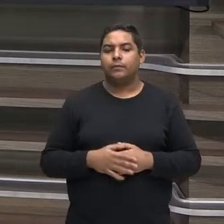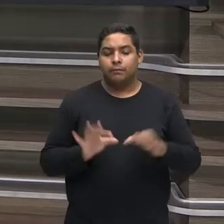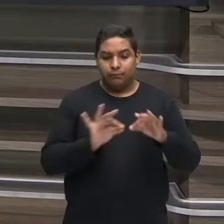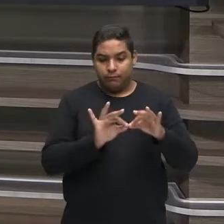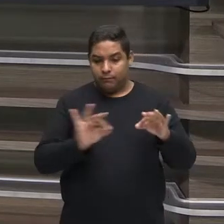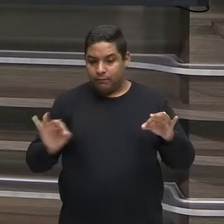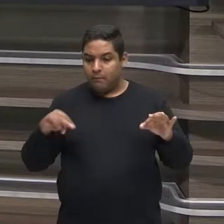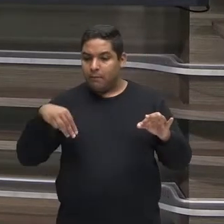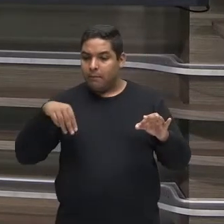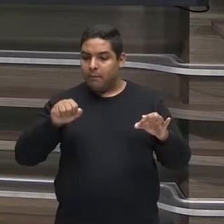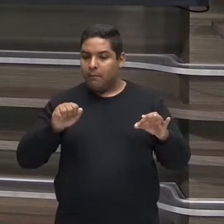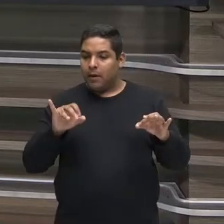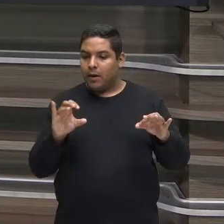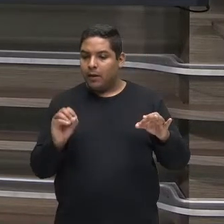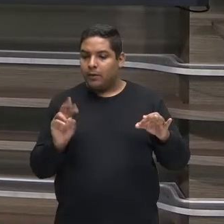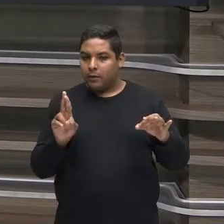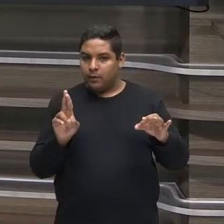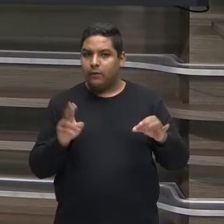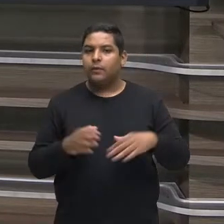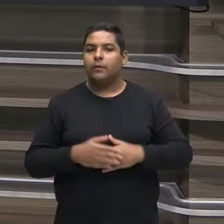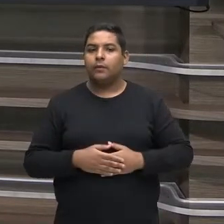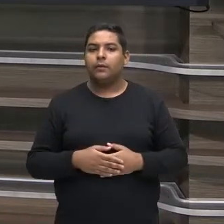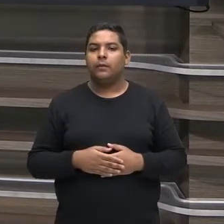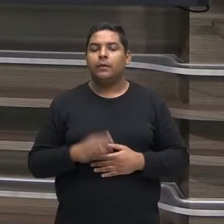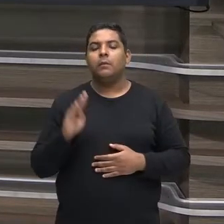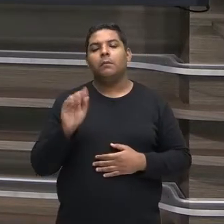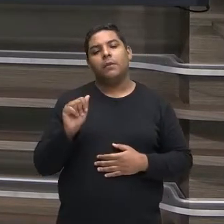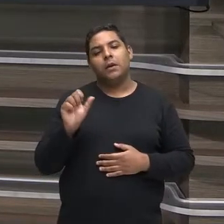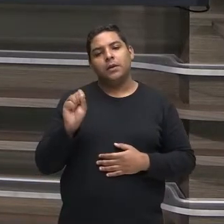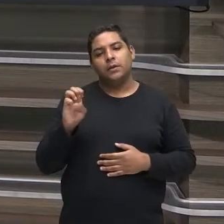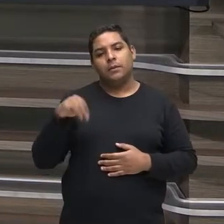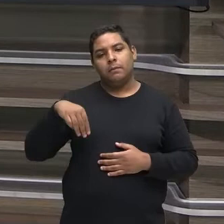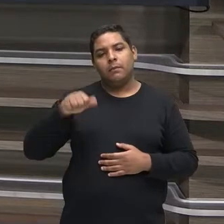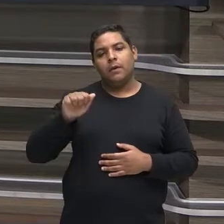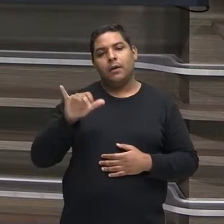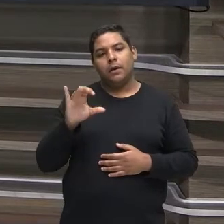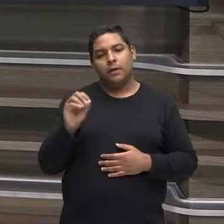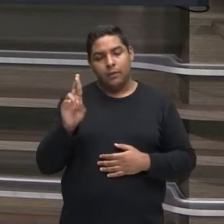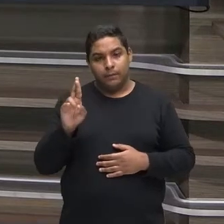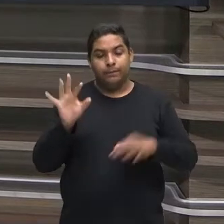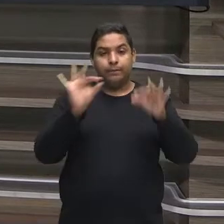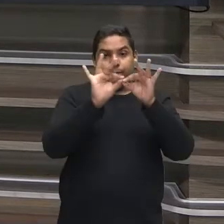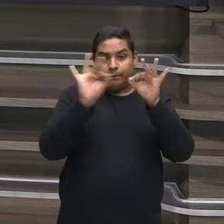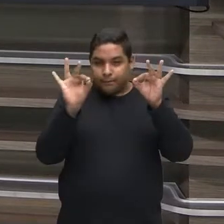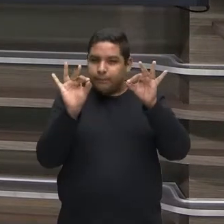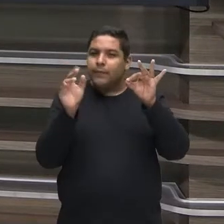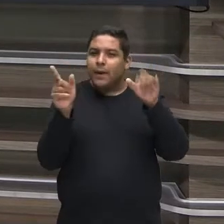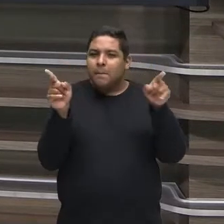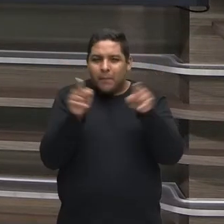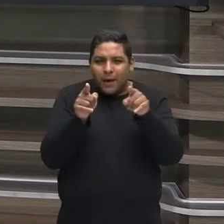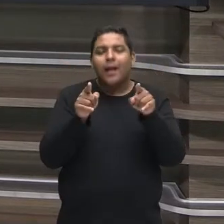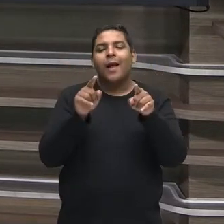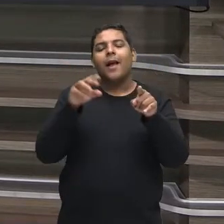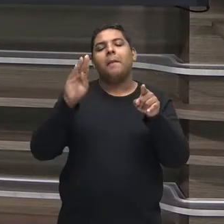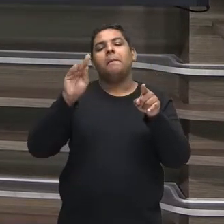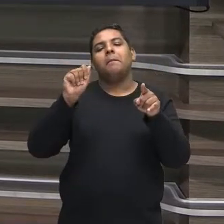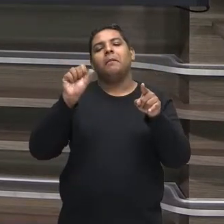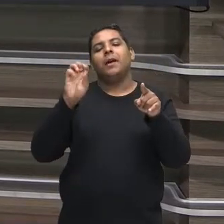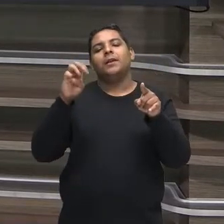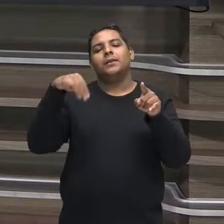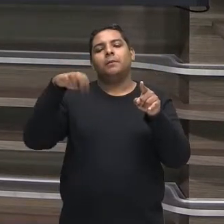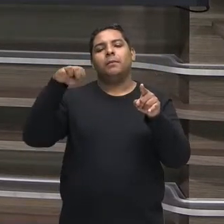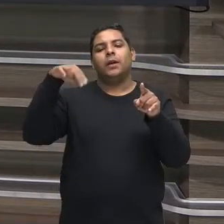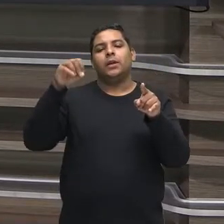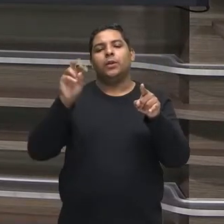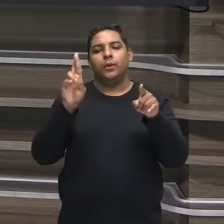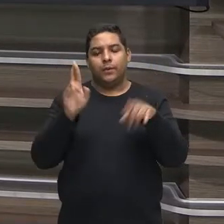lado, né, vai ser a base maior, e o menor lado vai ser a base menor. Nós vimos o